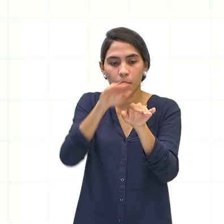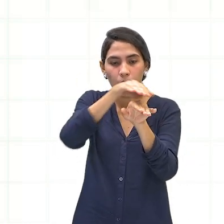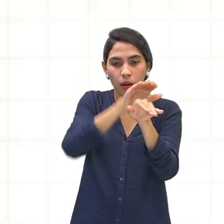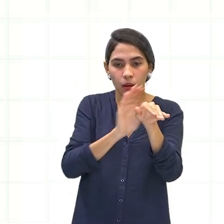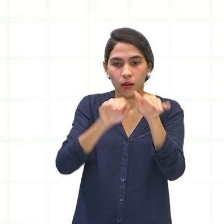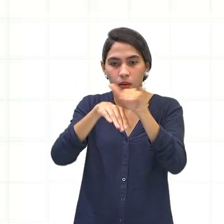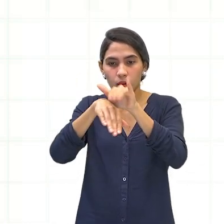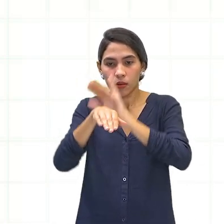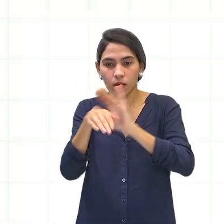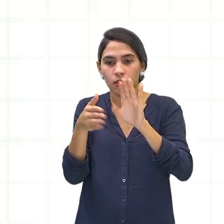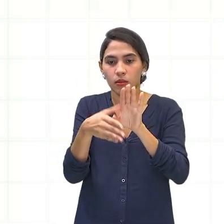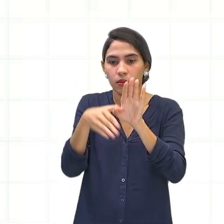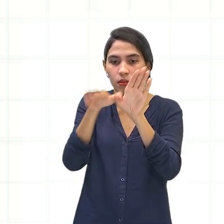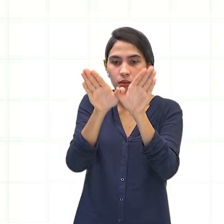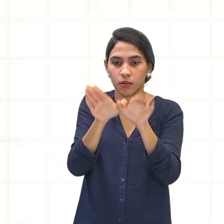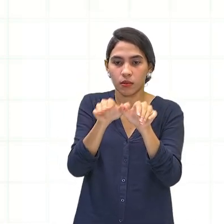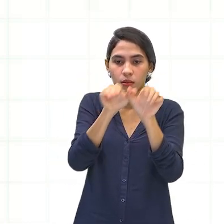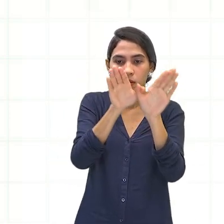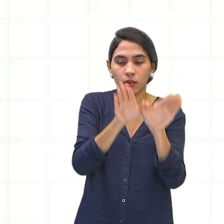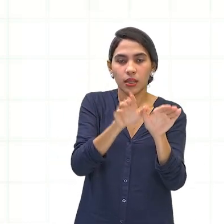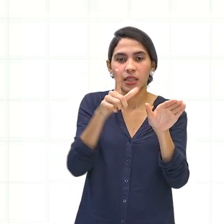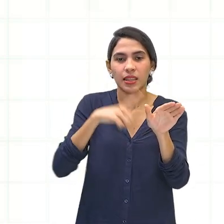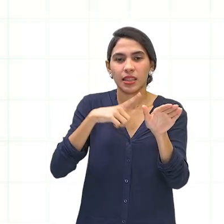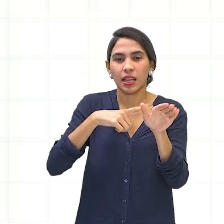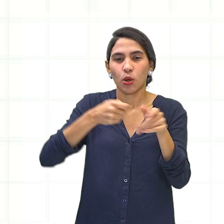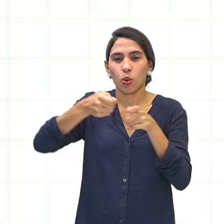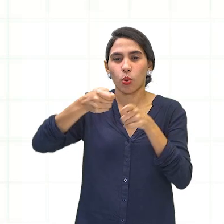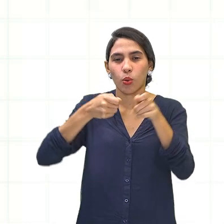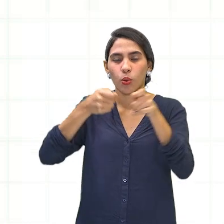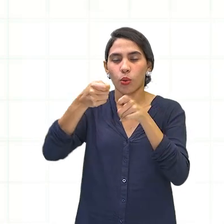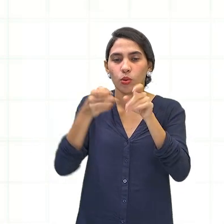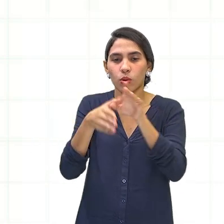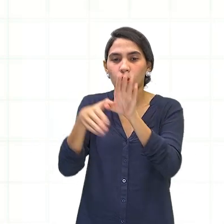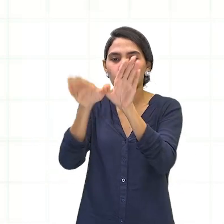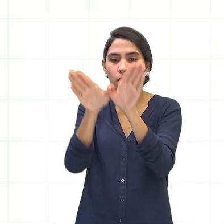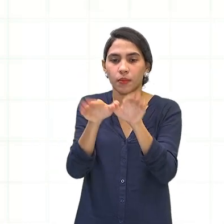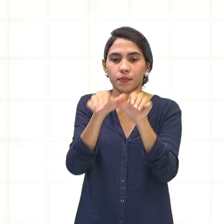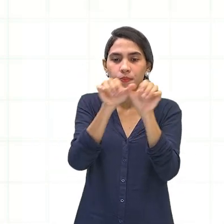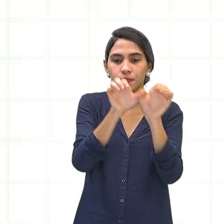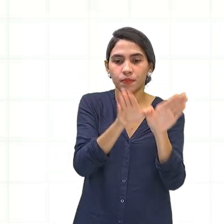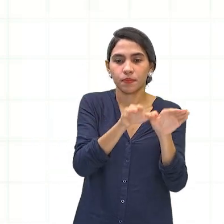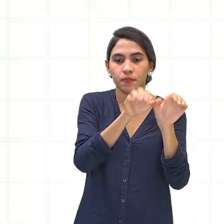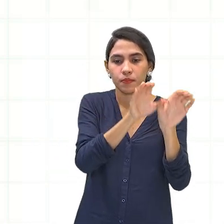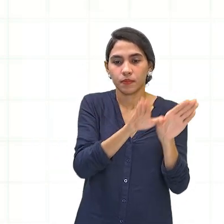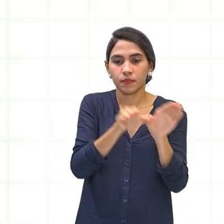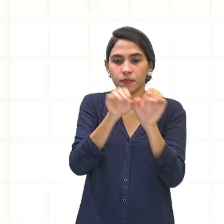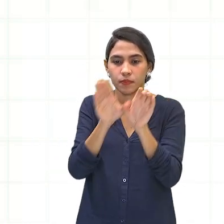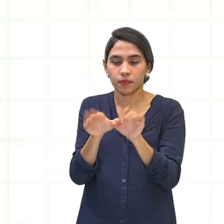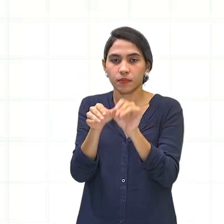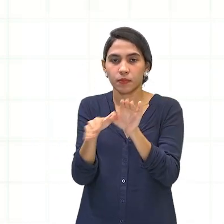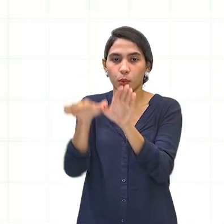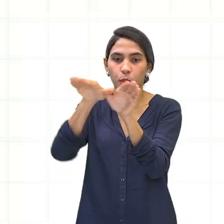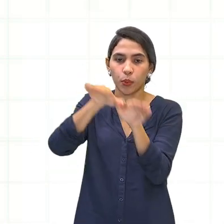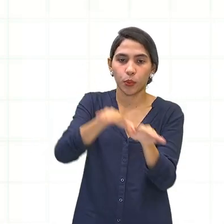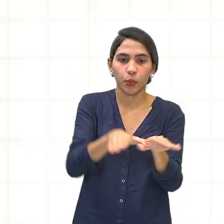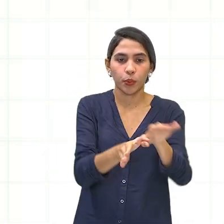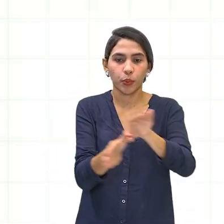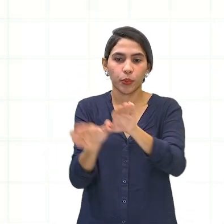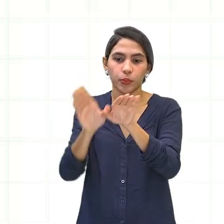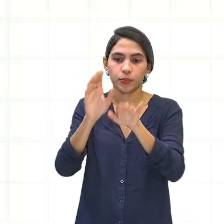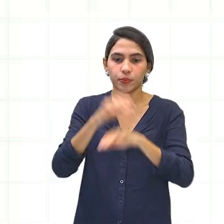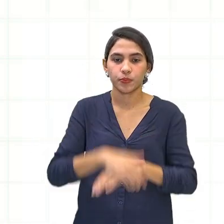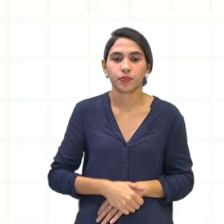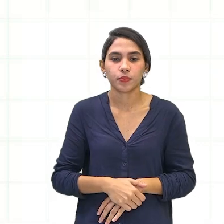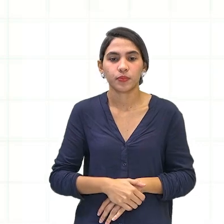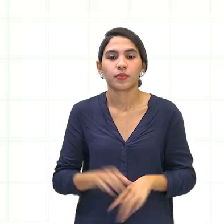estar auxiliando justamente a esse animal aí bater as asas e fazer o seu voo. Além